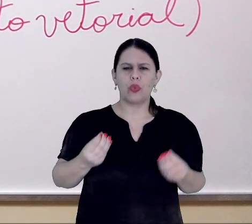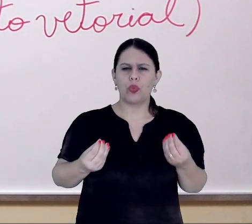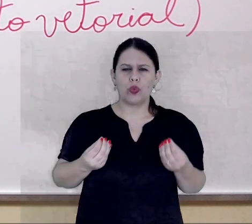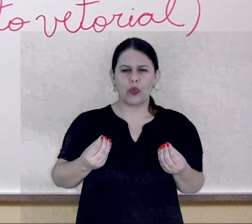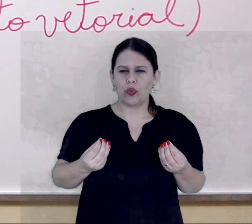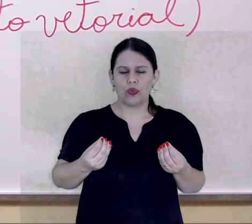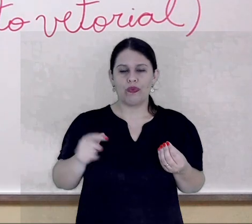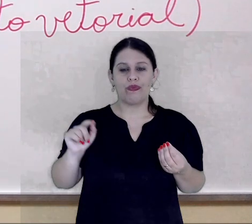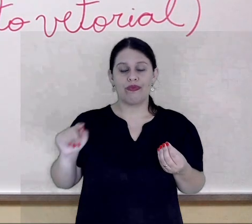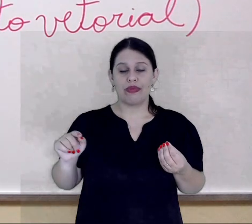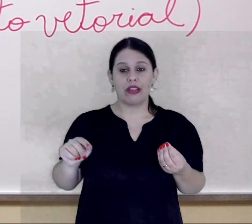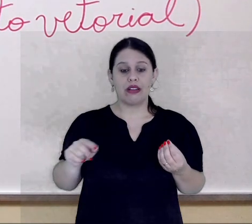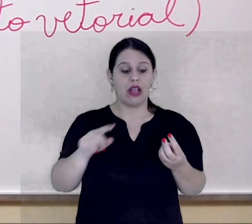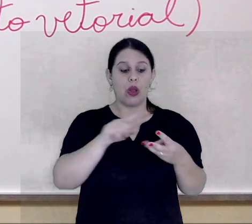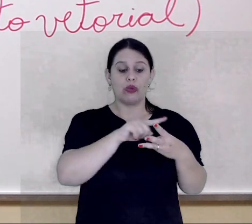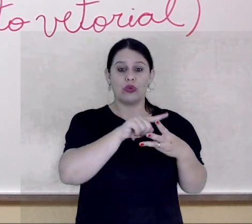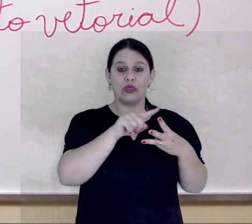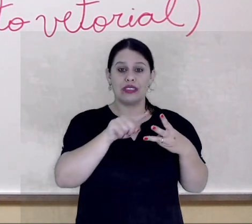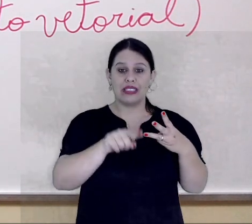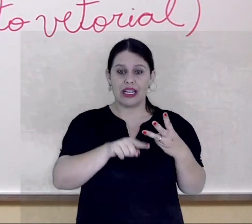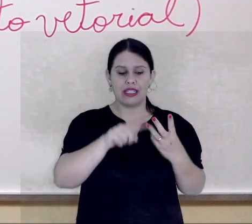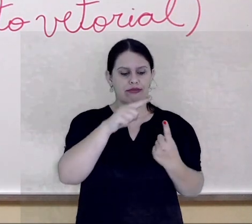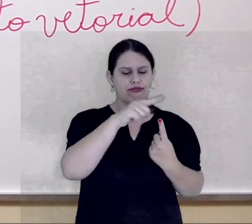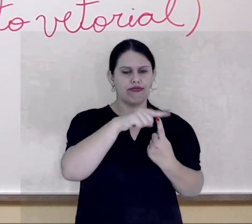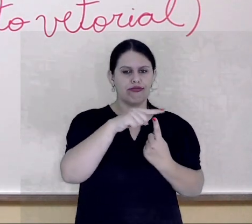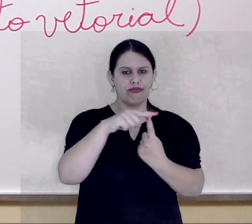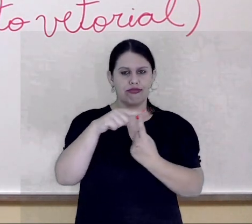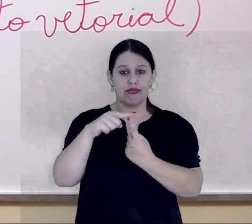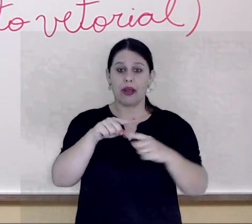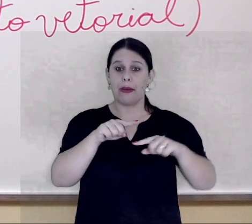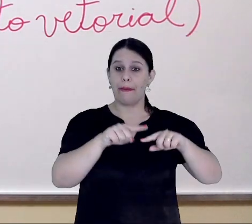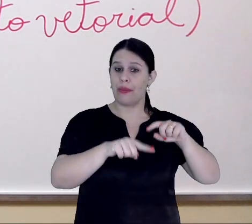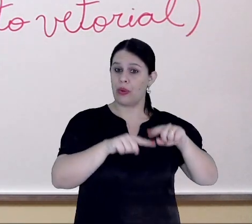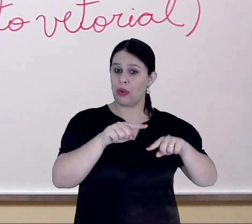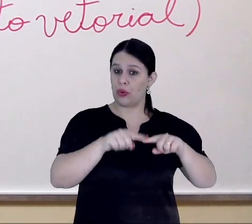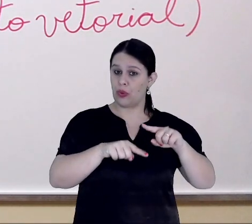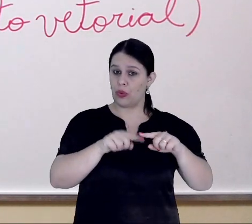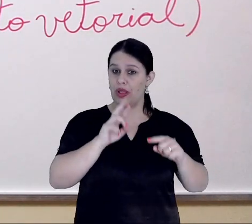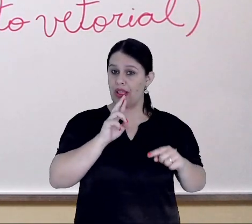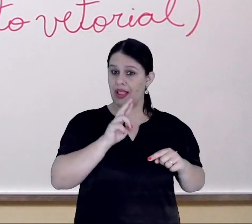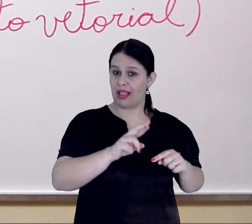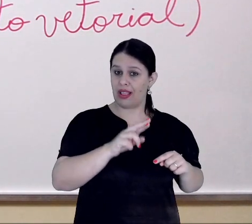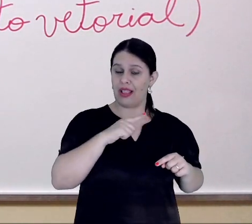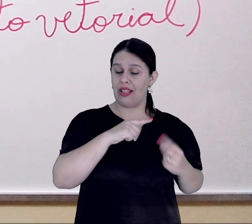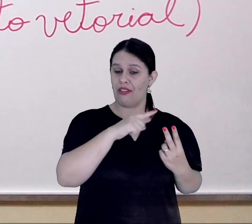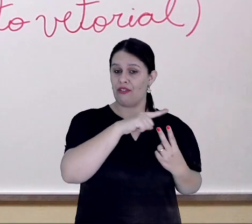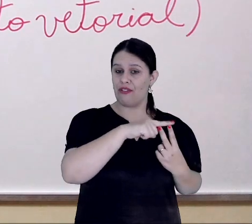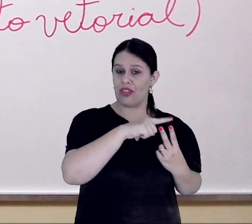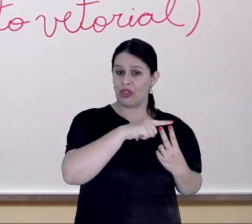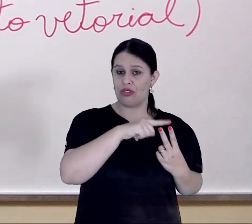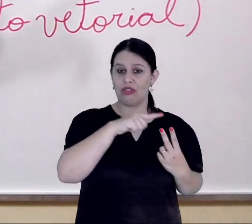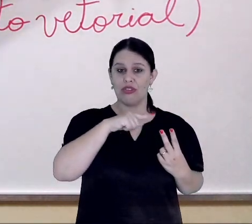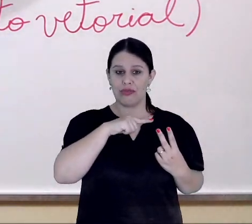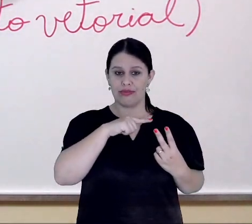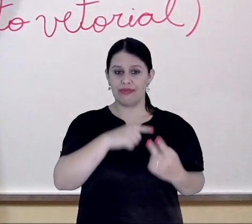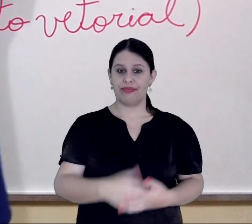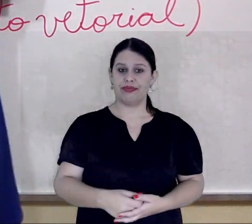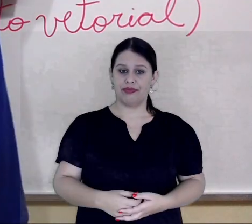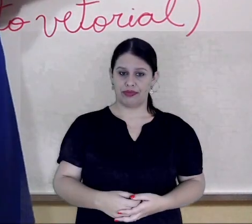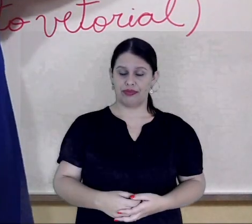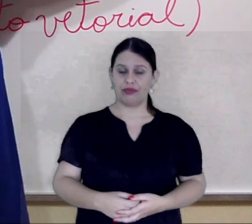por escalar é um dos 3 tipos de produtos entre vetores que nós temos. E o